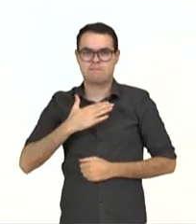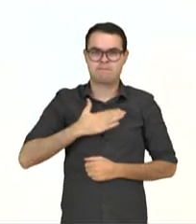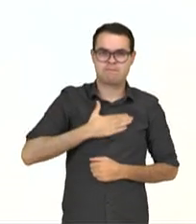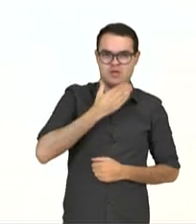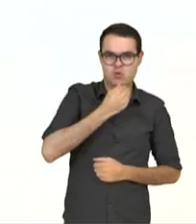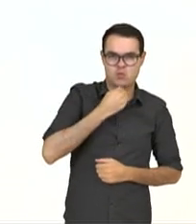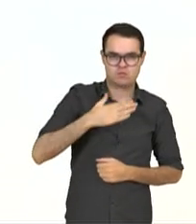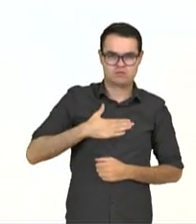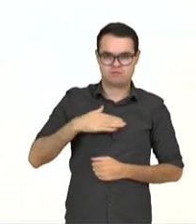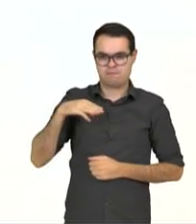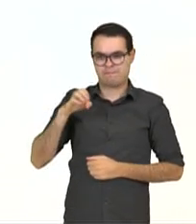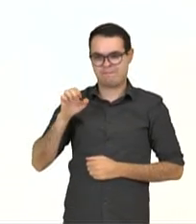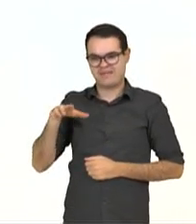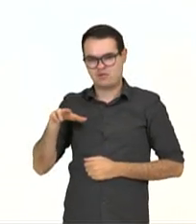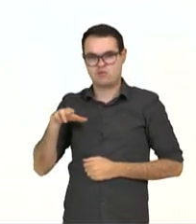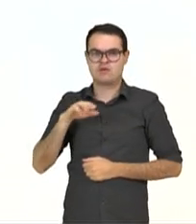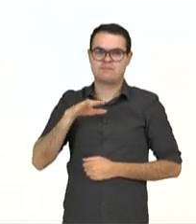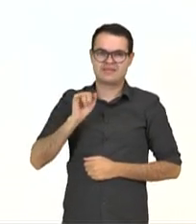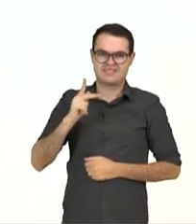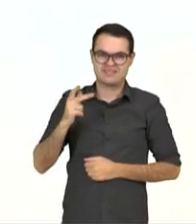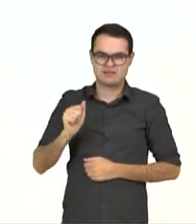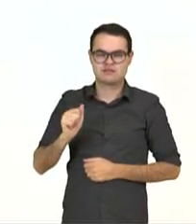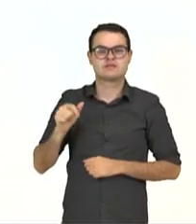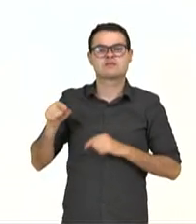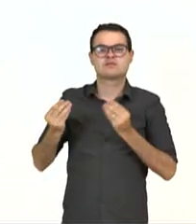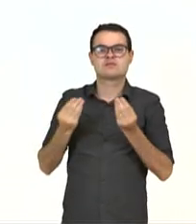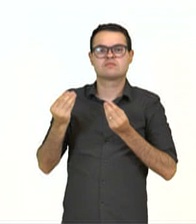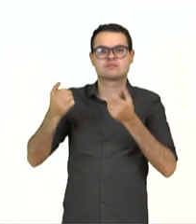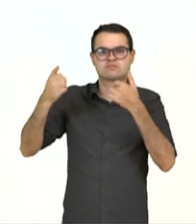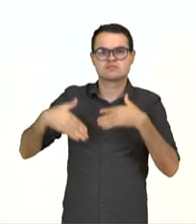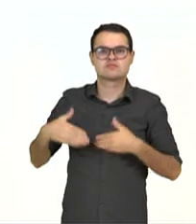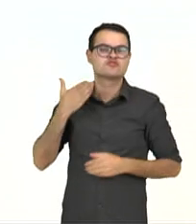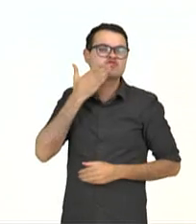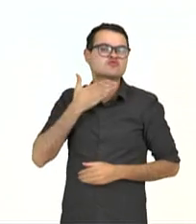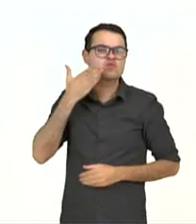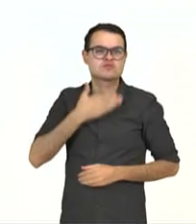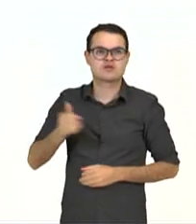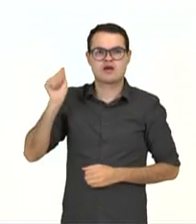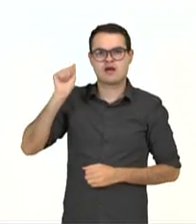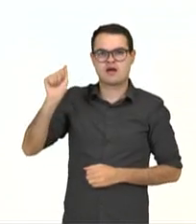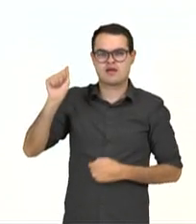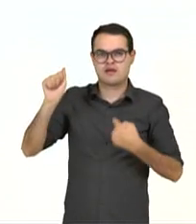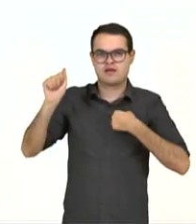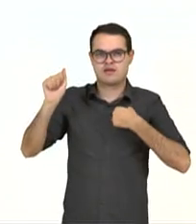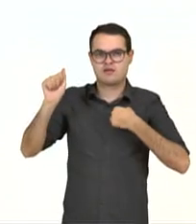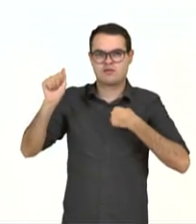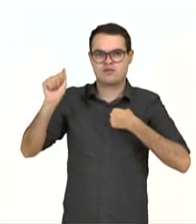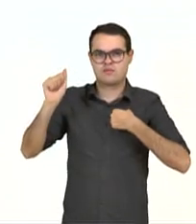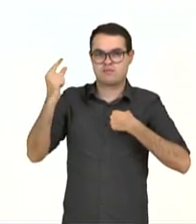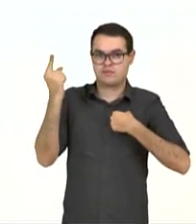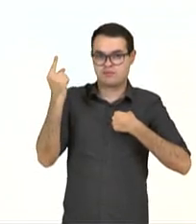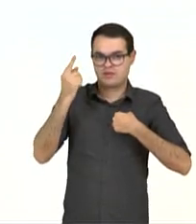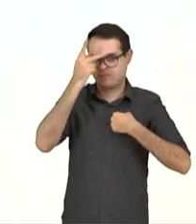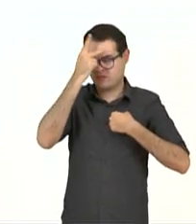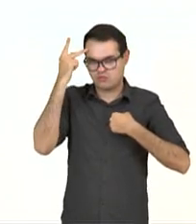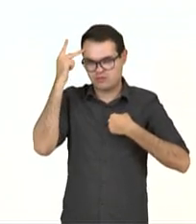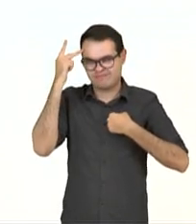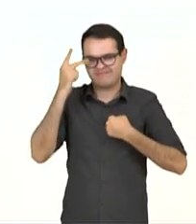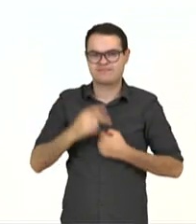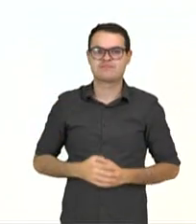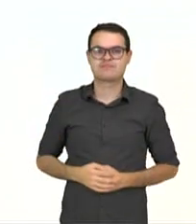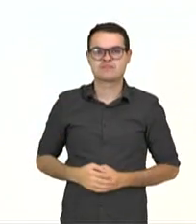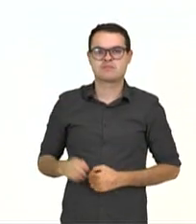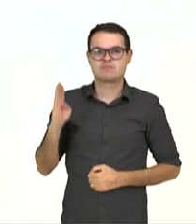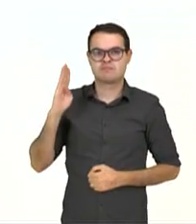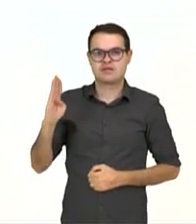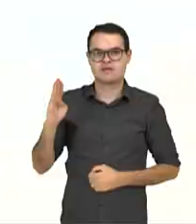identificam em qual pessoa do discurso o texto foi escrito. Alternativa A, eu, primeira pessoa do discurso, ou